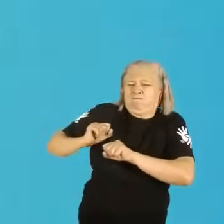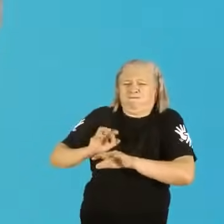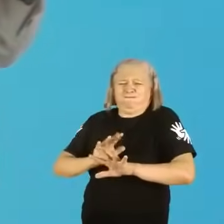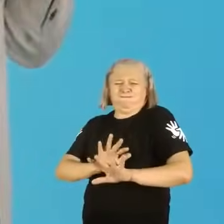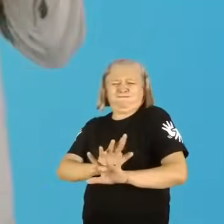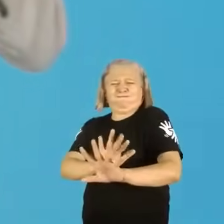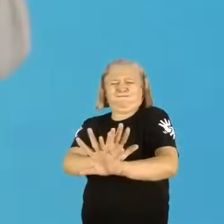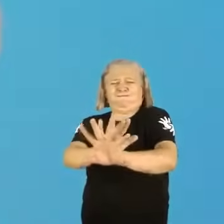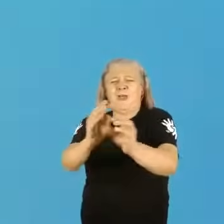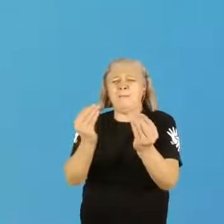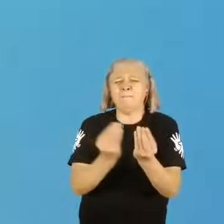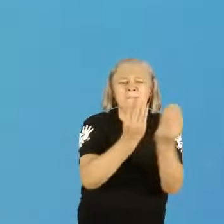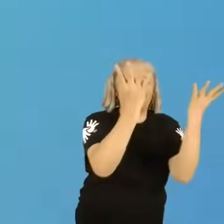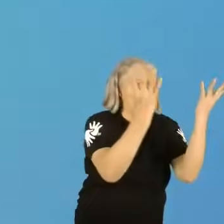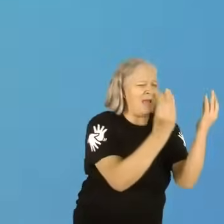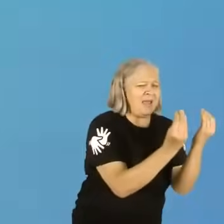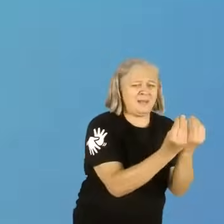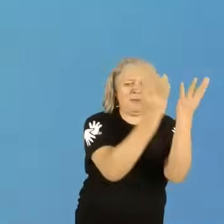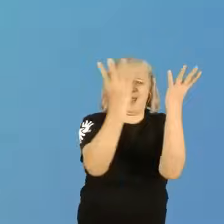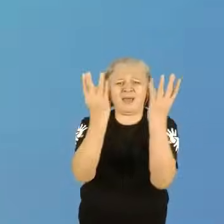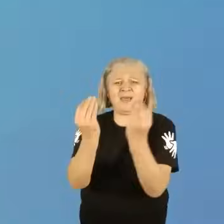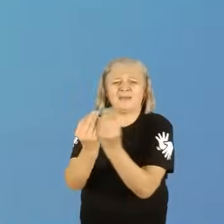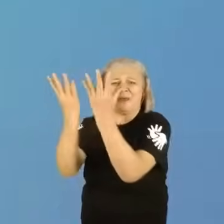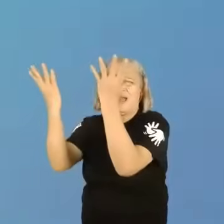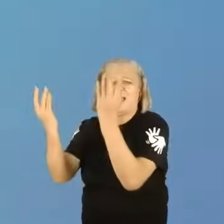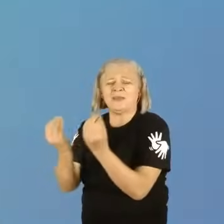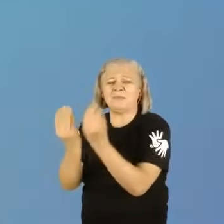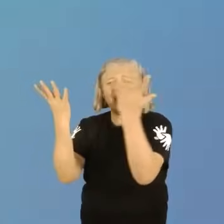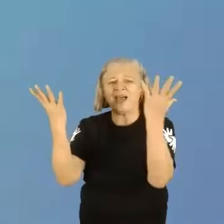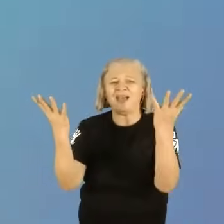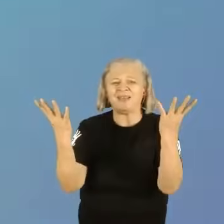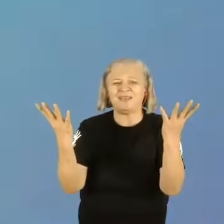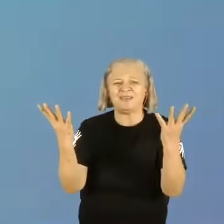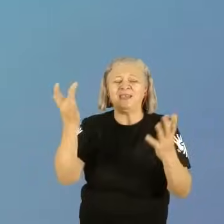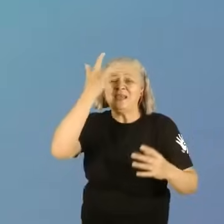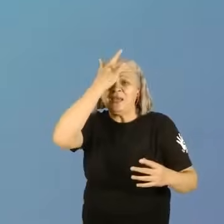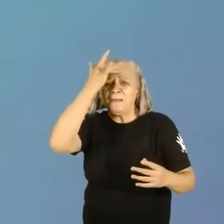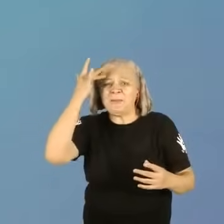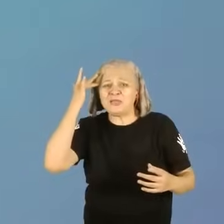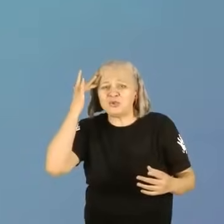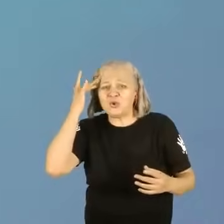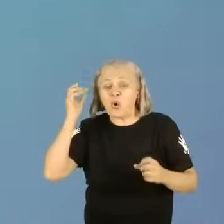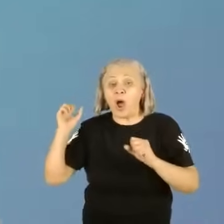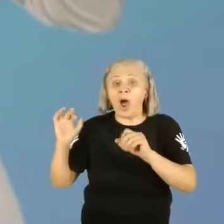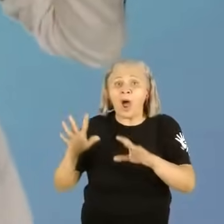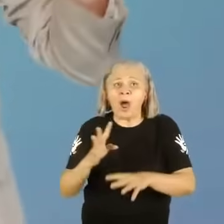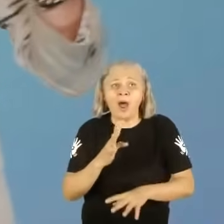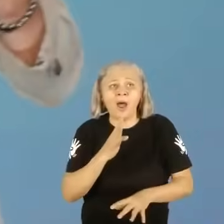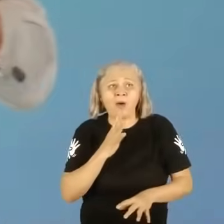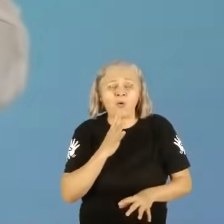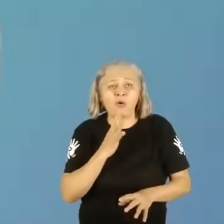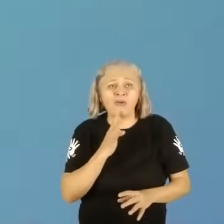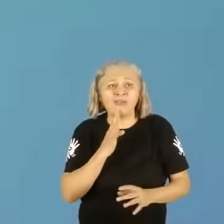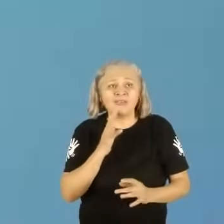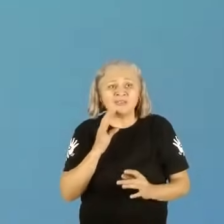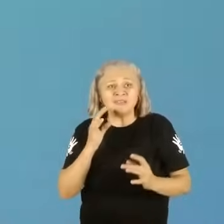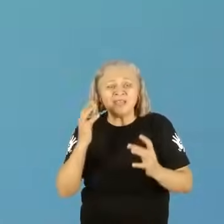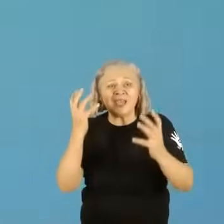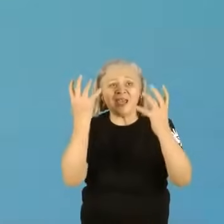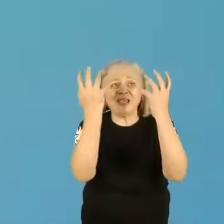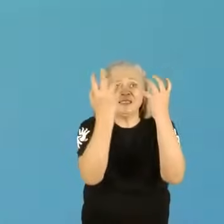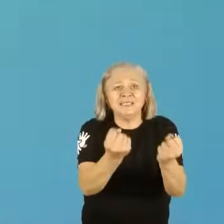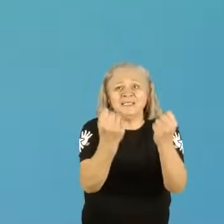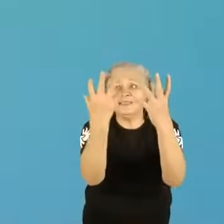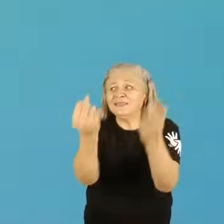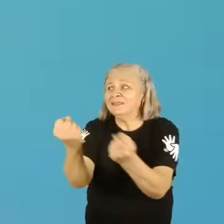Quando os milagres de Jesus começaram a ser conhecidos entre as pessoas, elas eram atraídas por aquilo